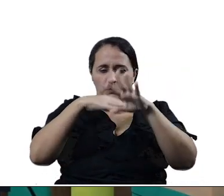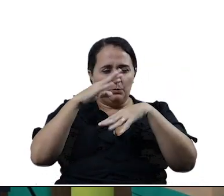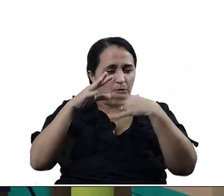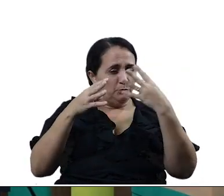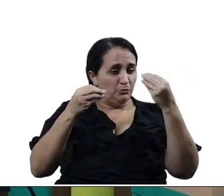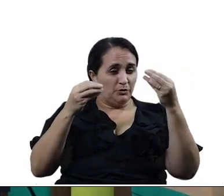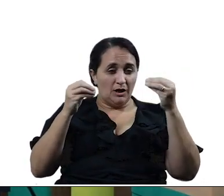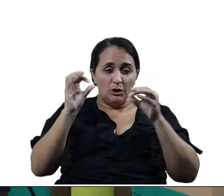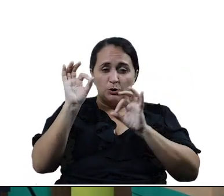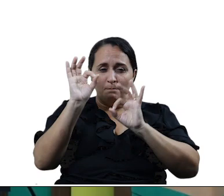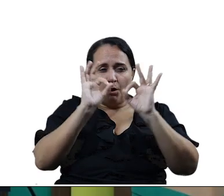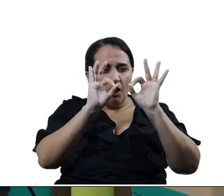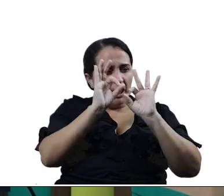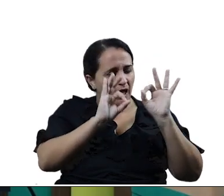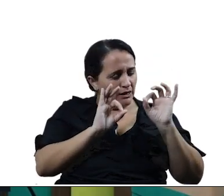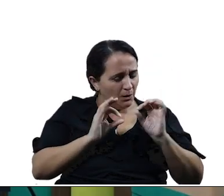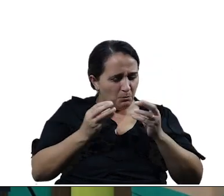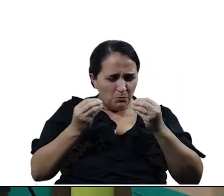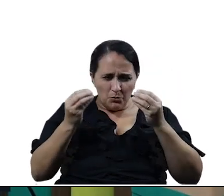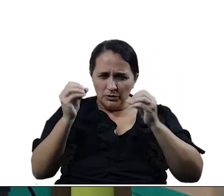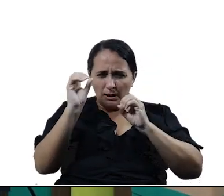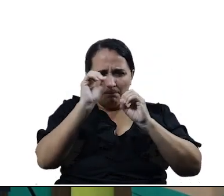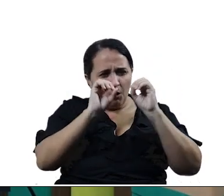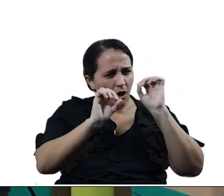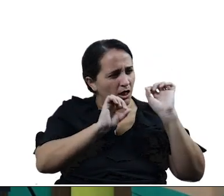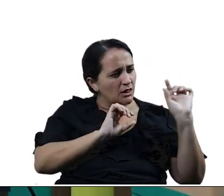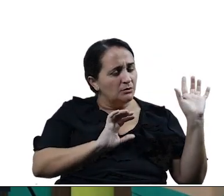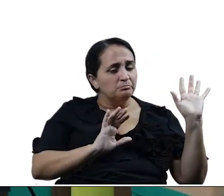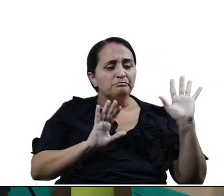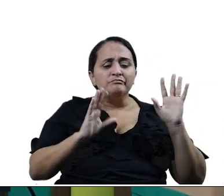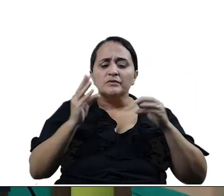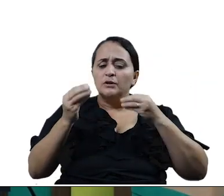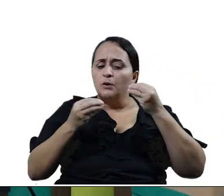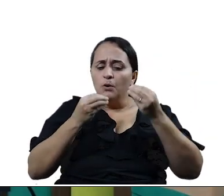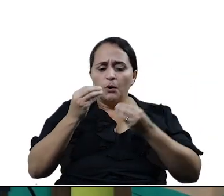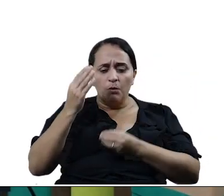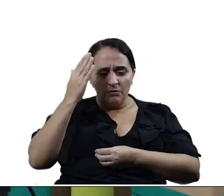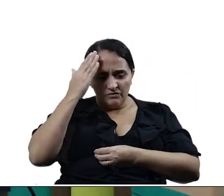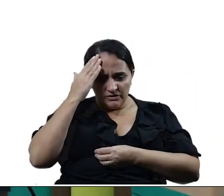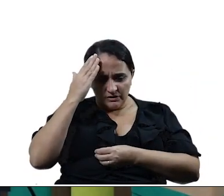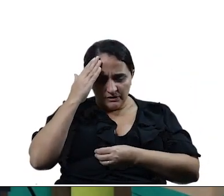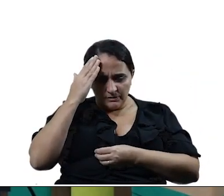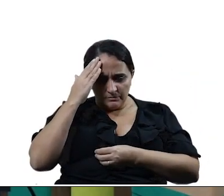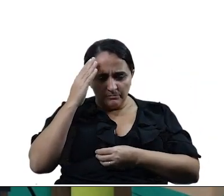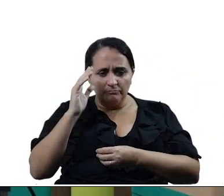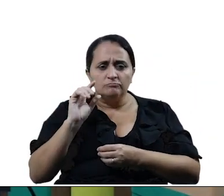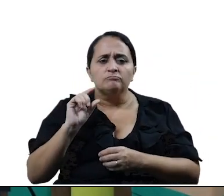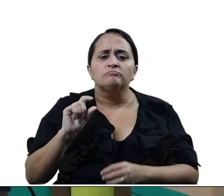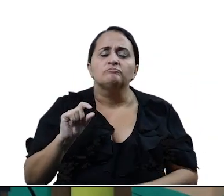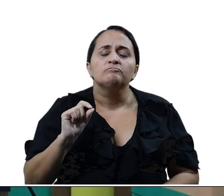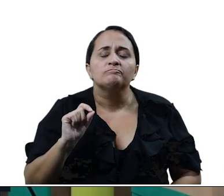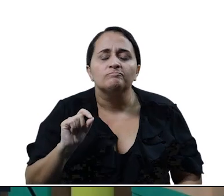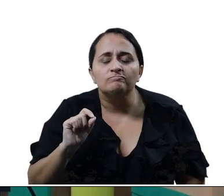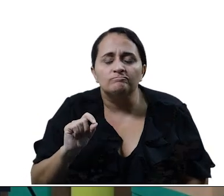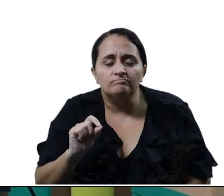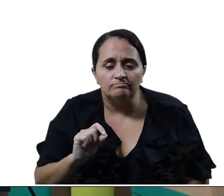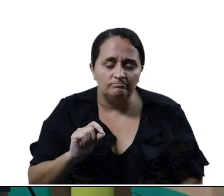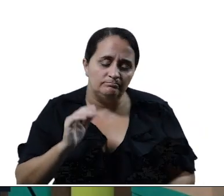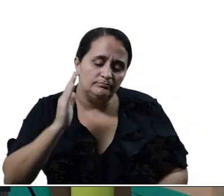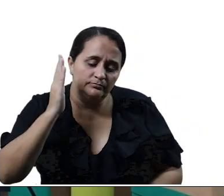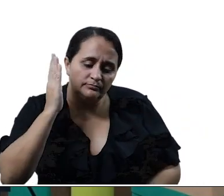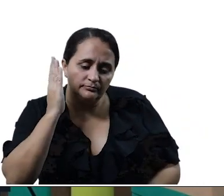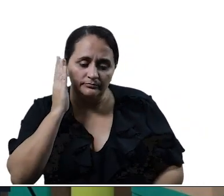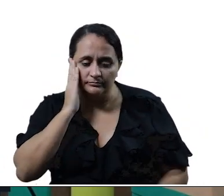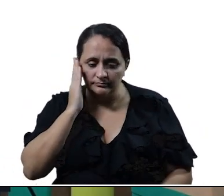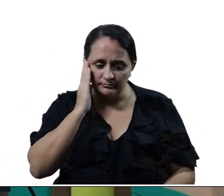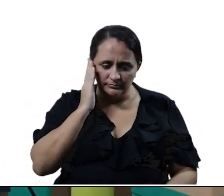o primeiro passo é a gente colocar tudo em ordem. E para facilitar o nosso dia